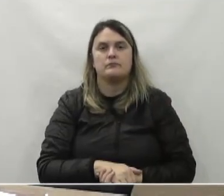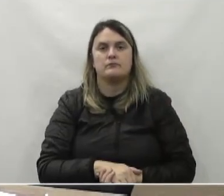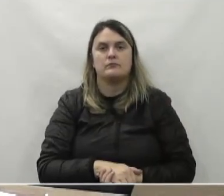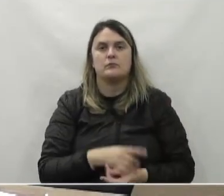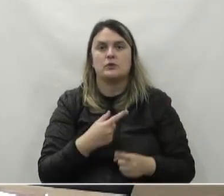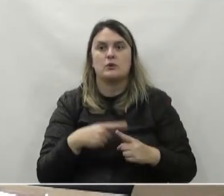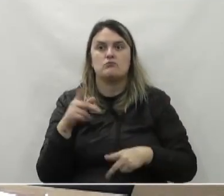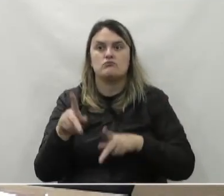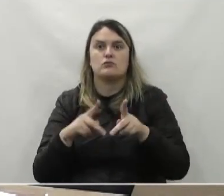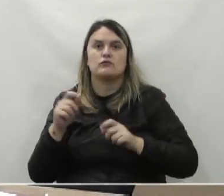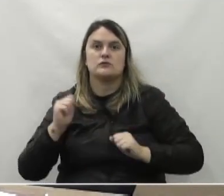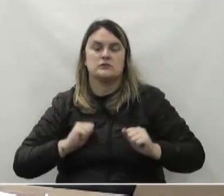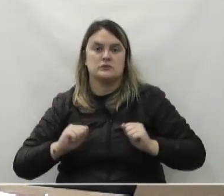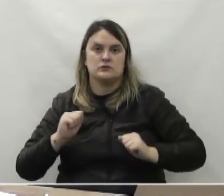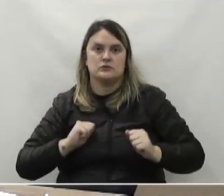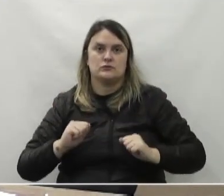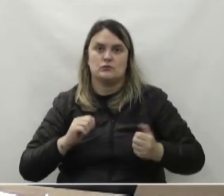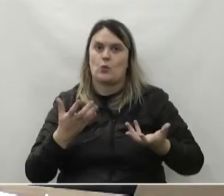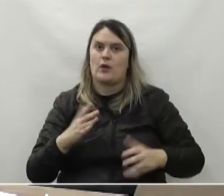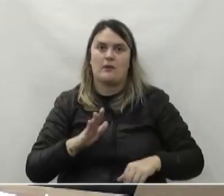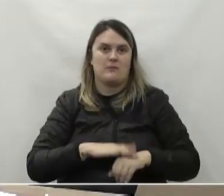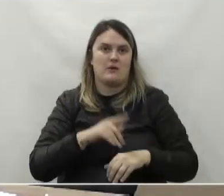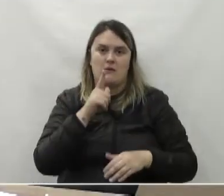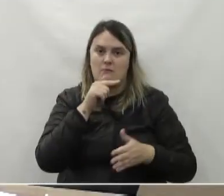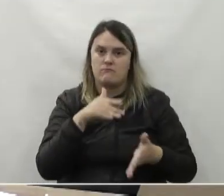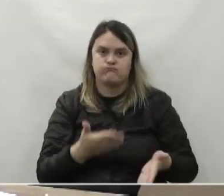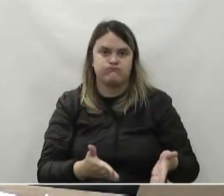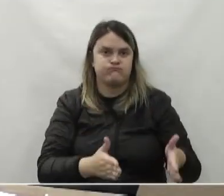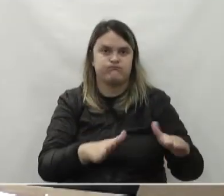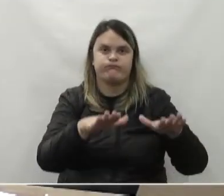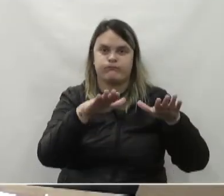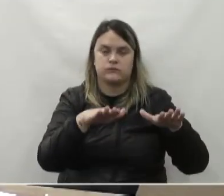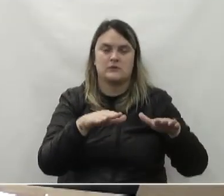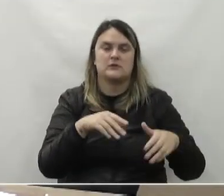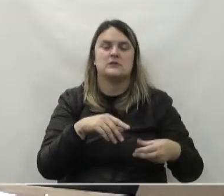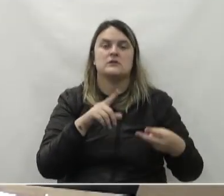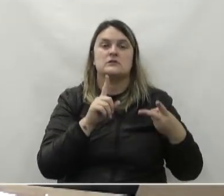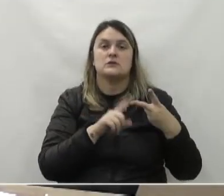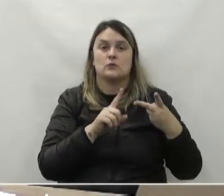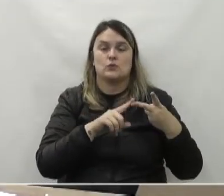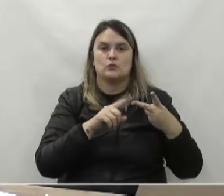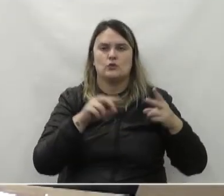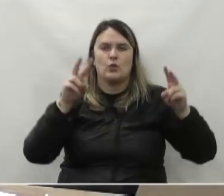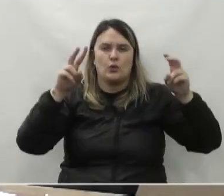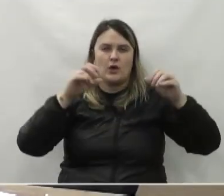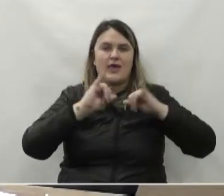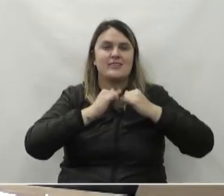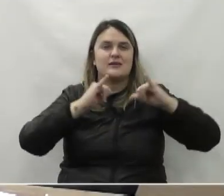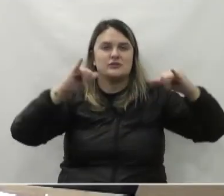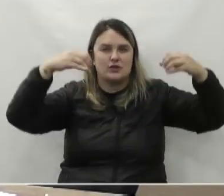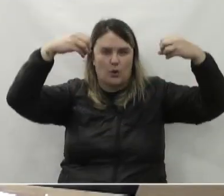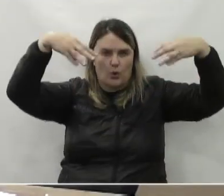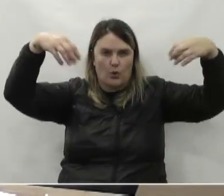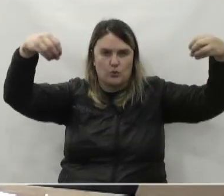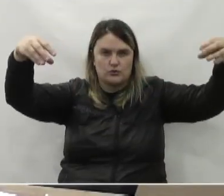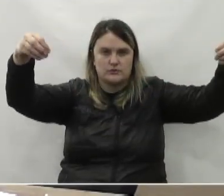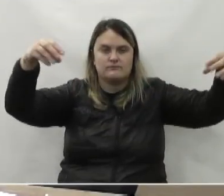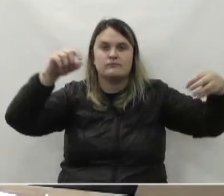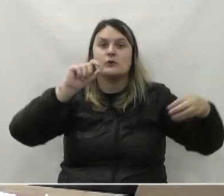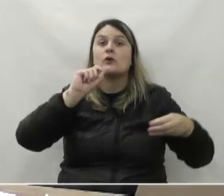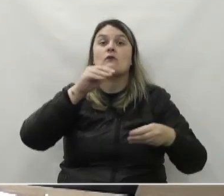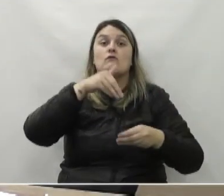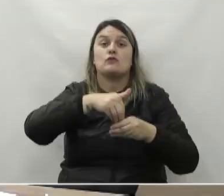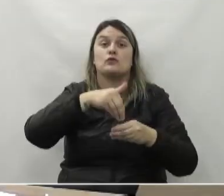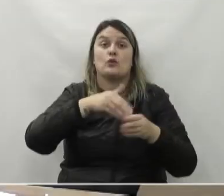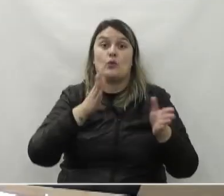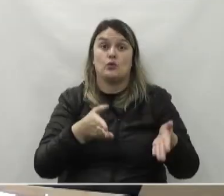nossa população e nossa cidade. Sobre a iluminação pública, né, o que nós estamos votando aqui